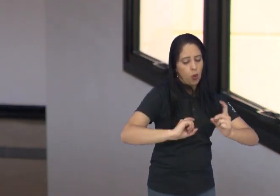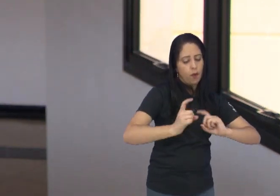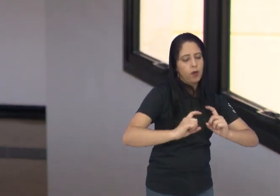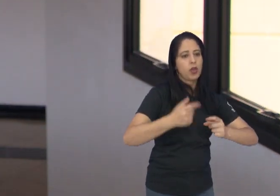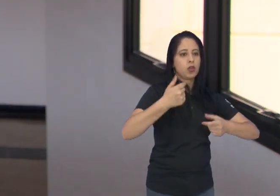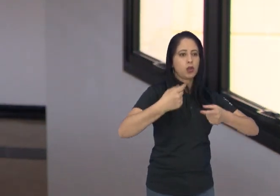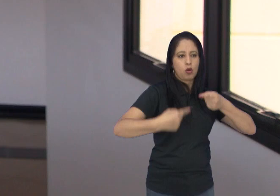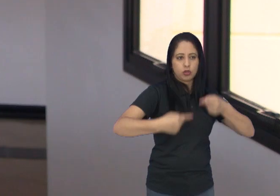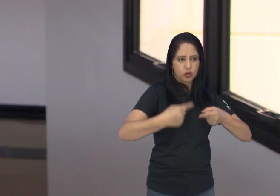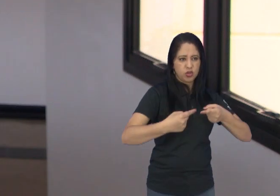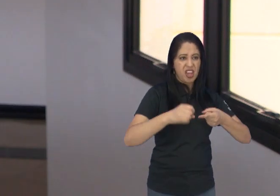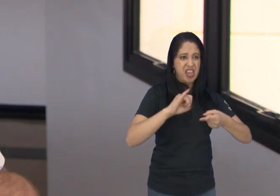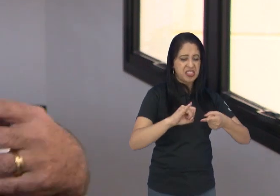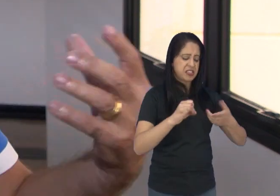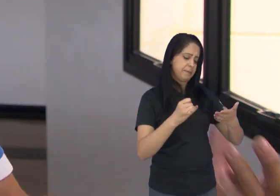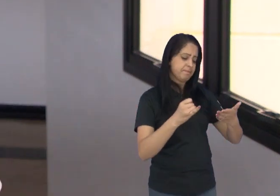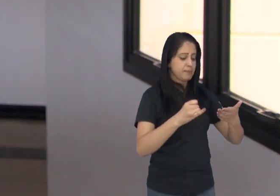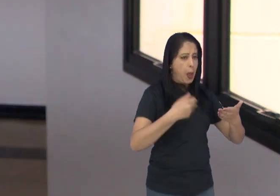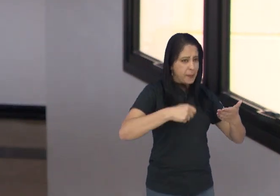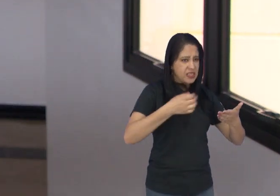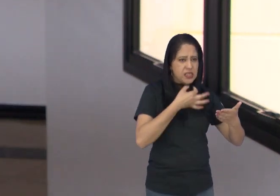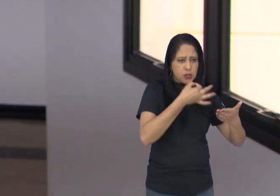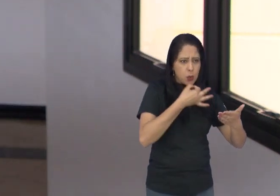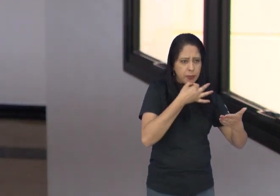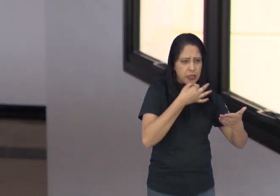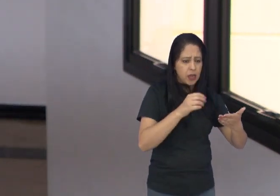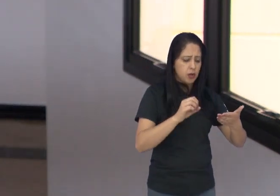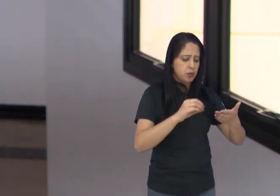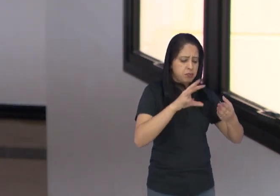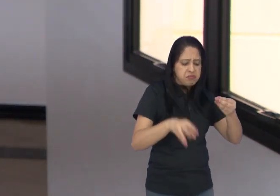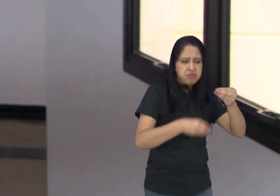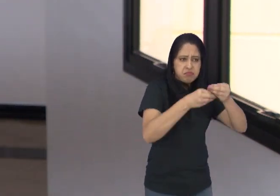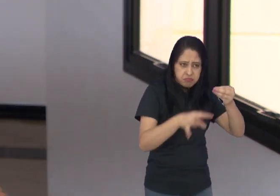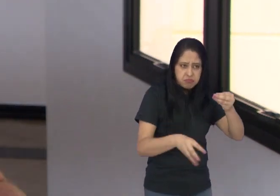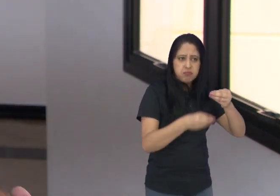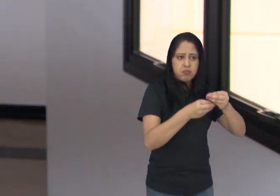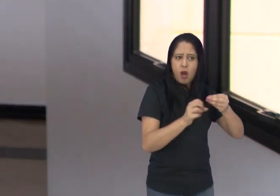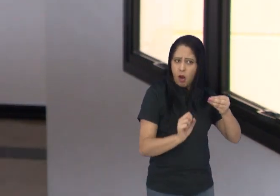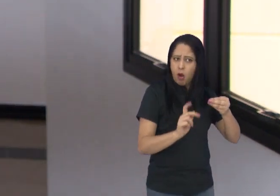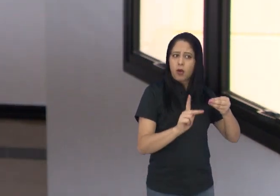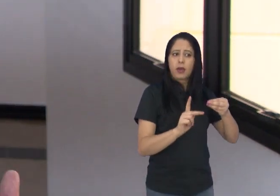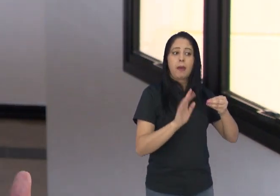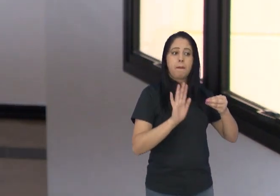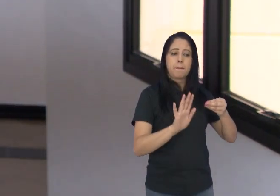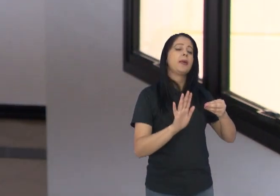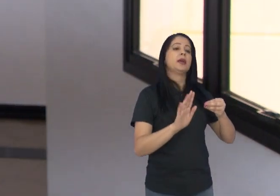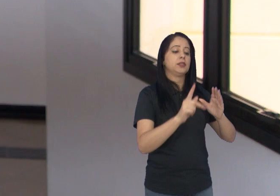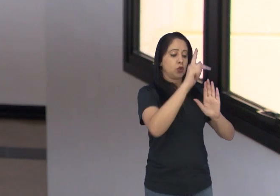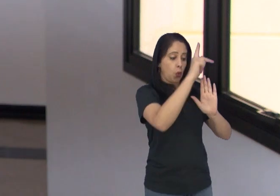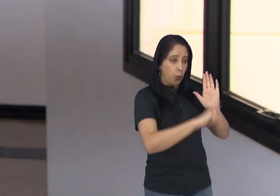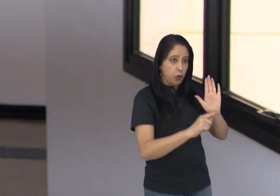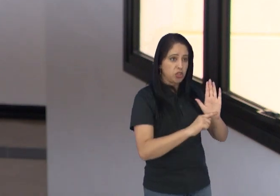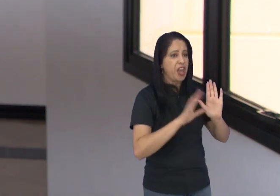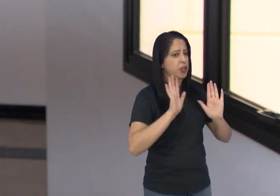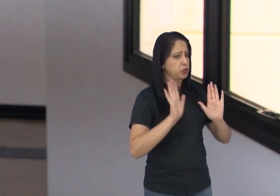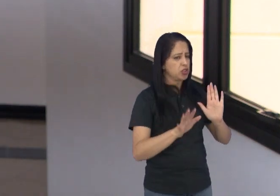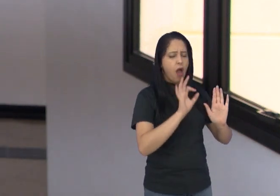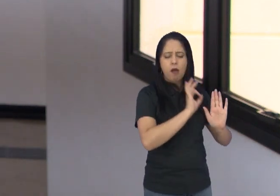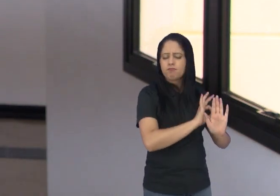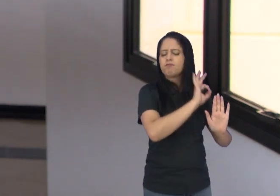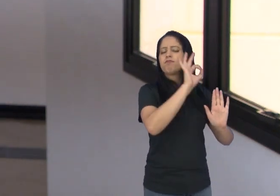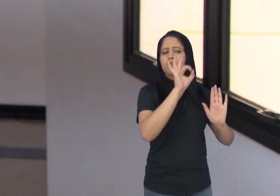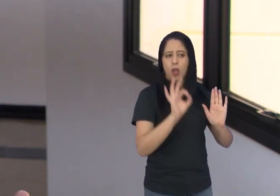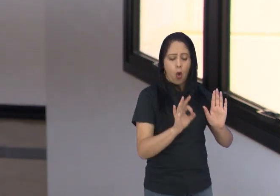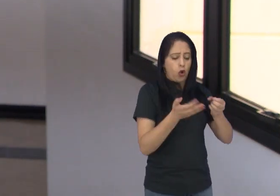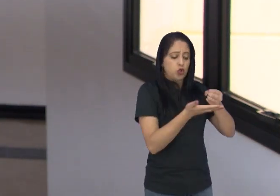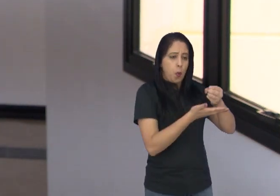sugerir algumas mudanças, acrescentar alguma coisa, mas o plano em si ele já vem muito bem